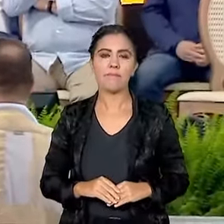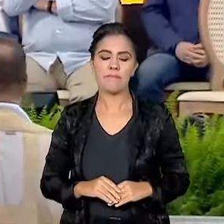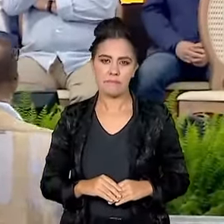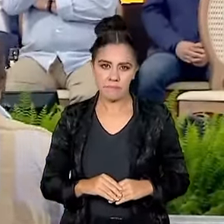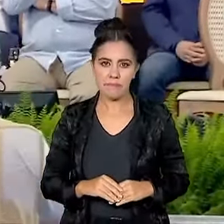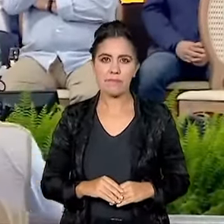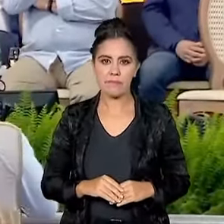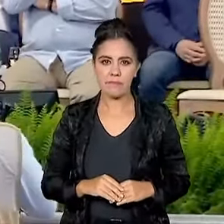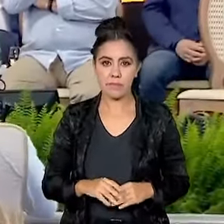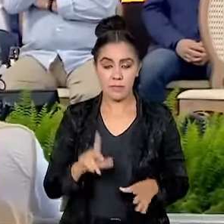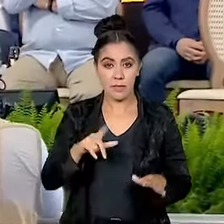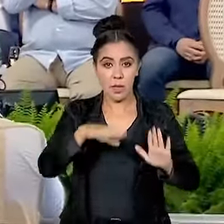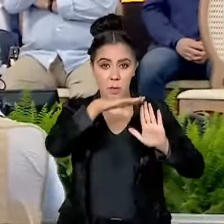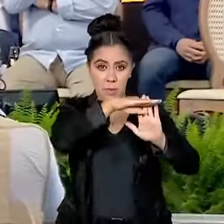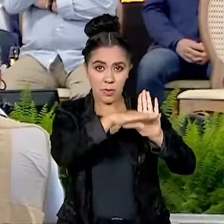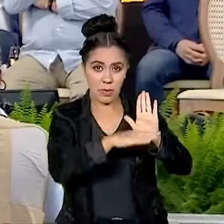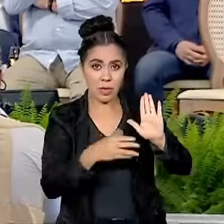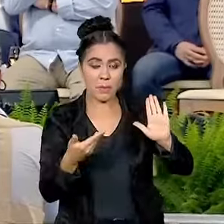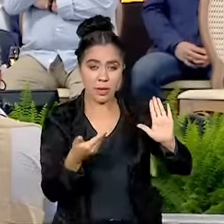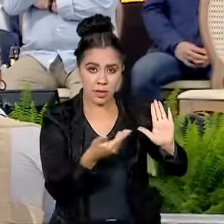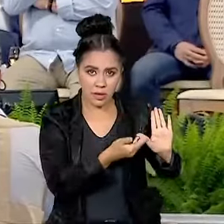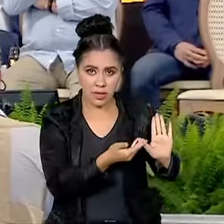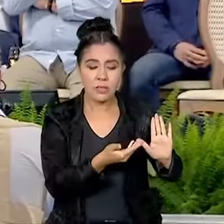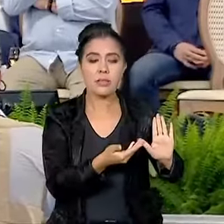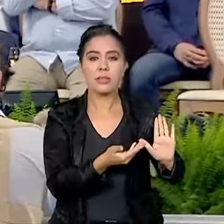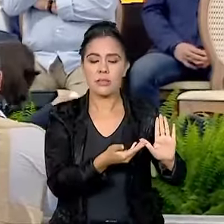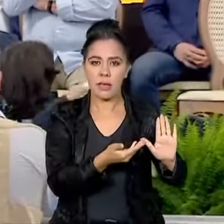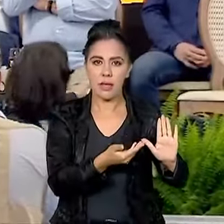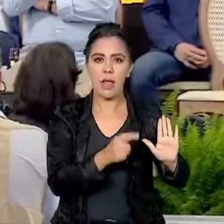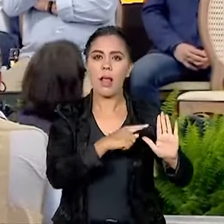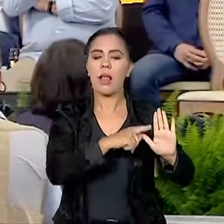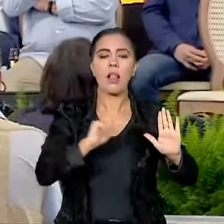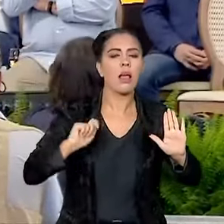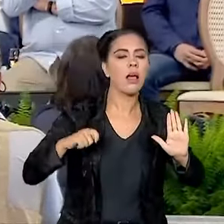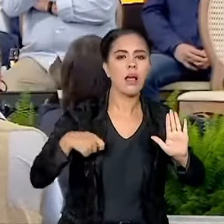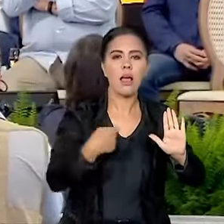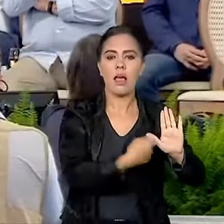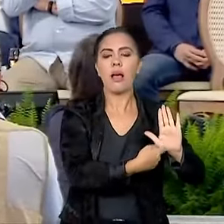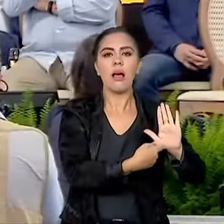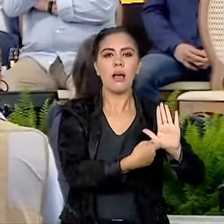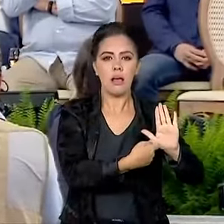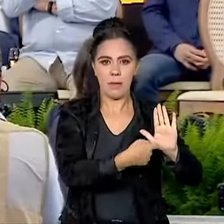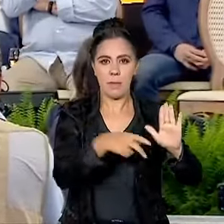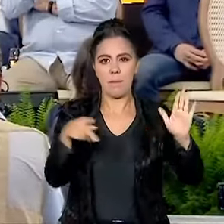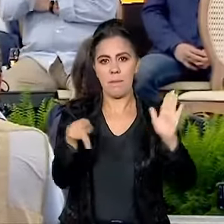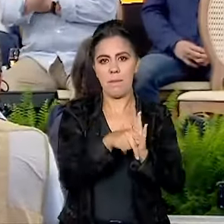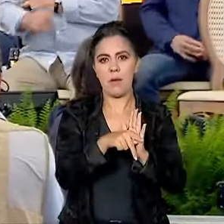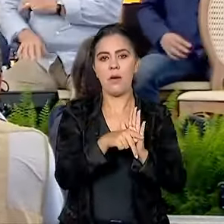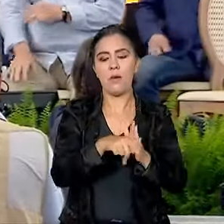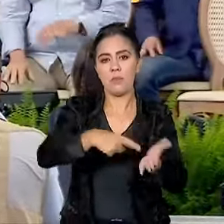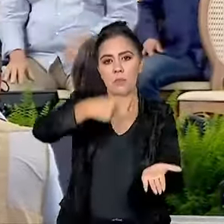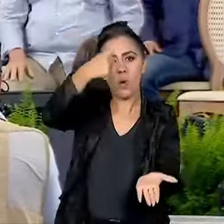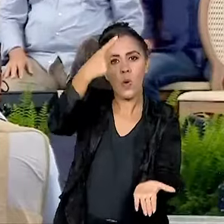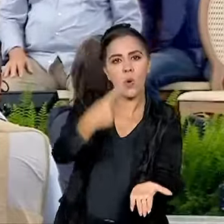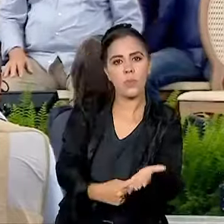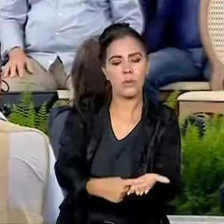Esse Juventude Negra Viva, presidente, é parte do pacto pela juventude que o senhor